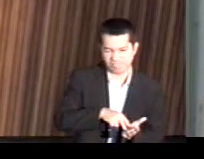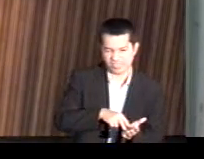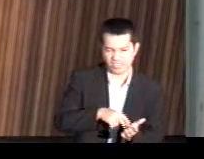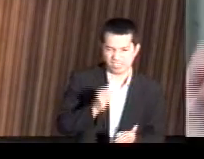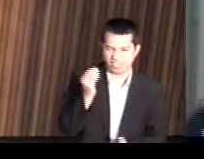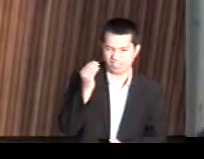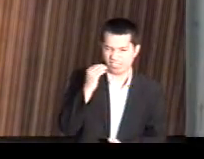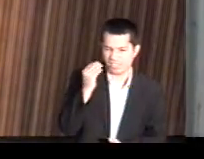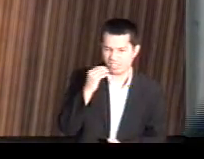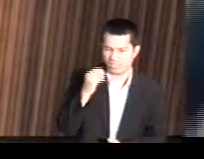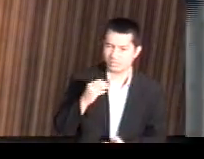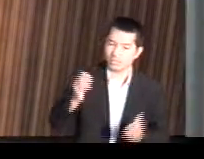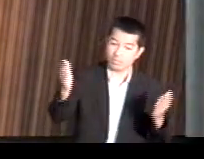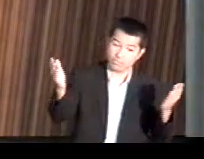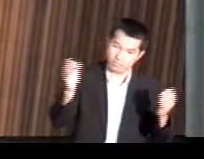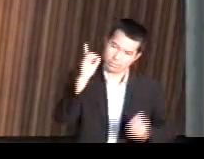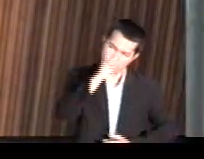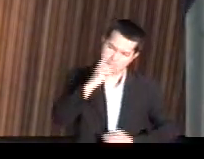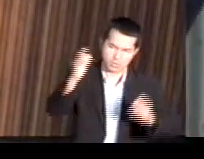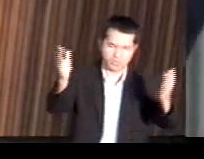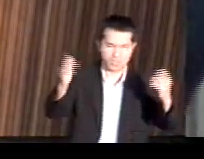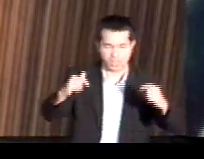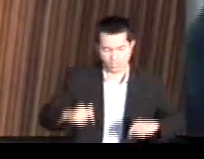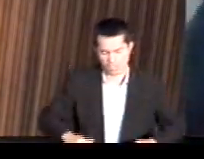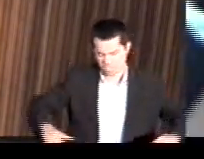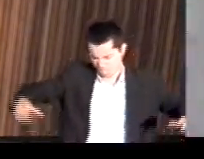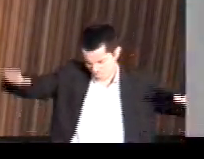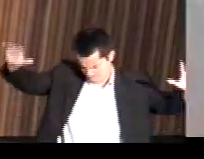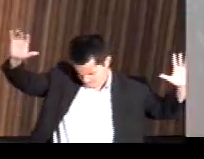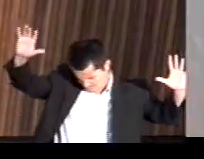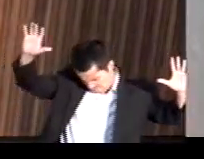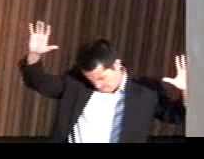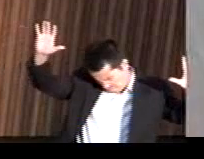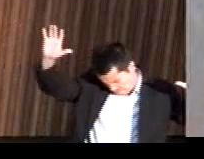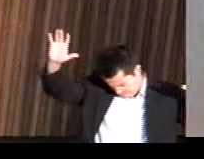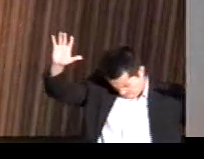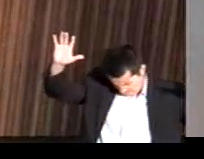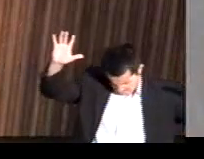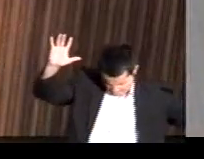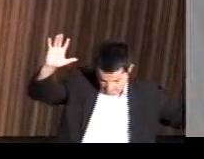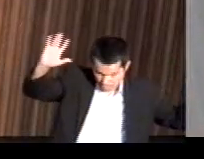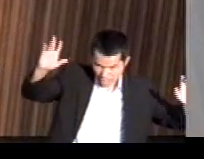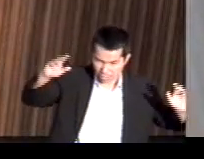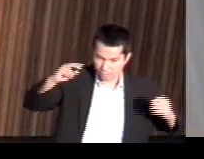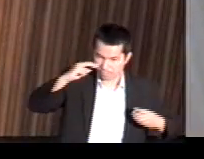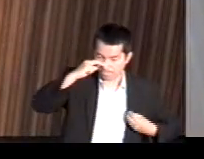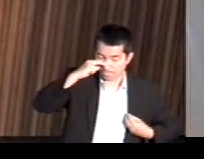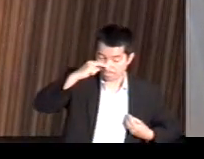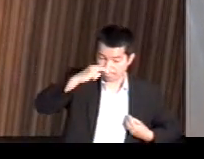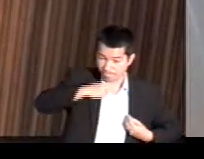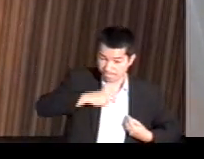Vem aqui, adora a Deus, levanta as mãos, chora, mas a vida está suja.